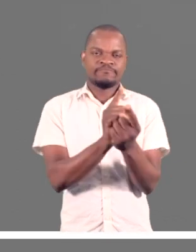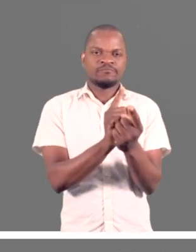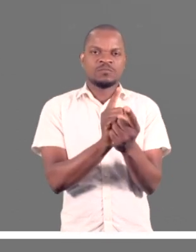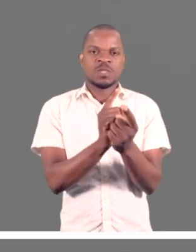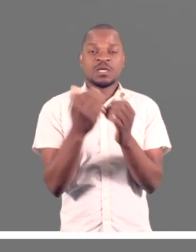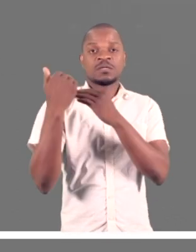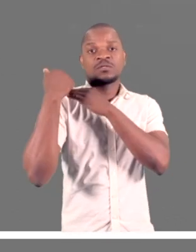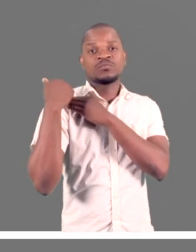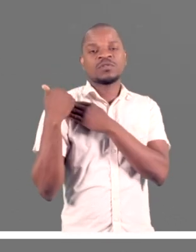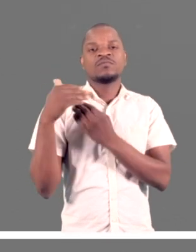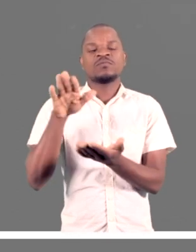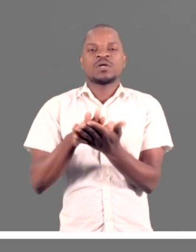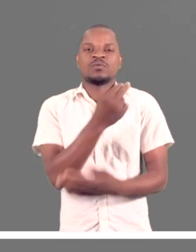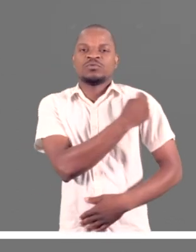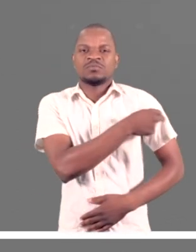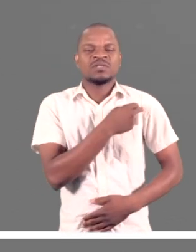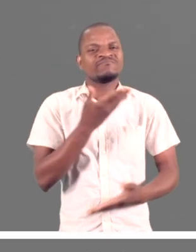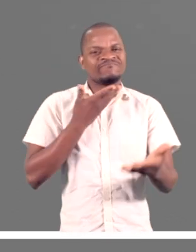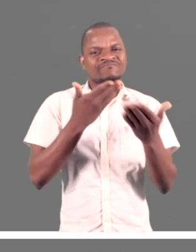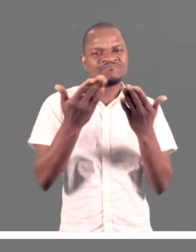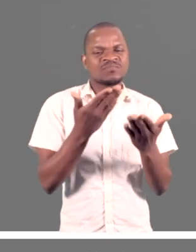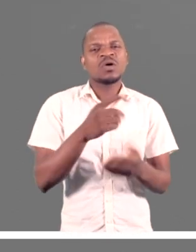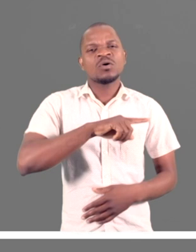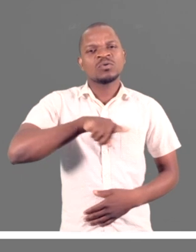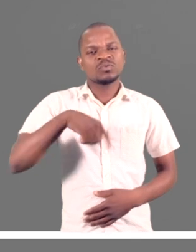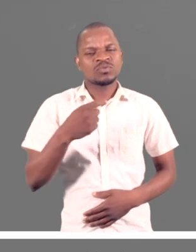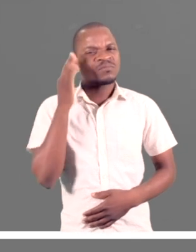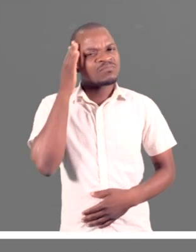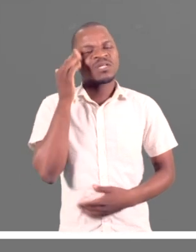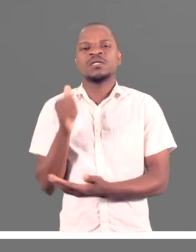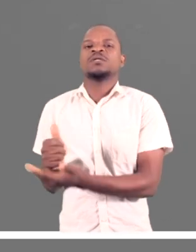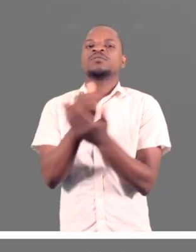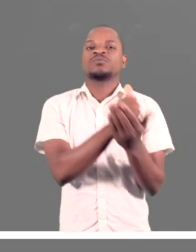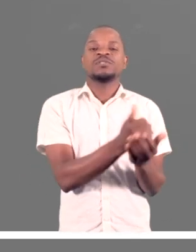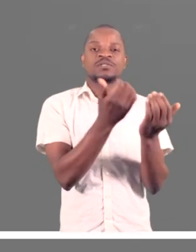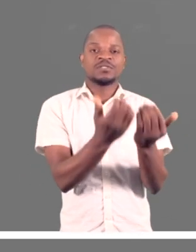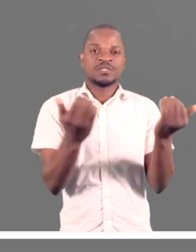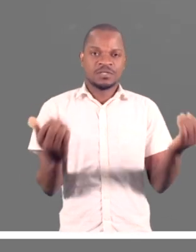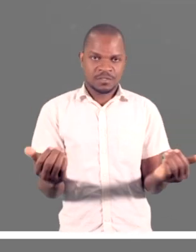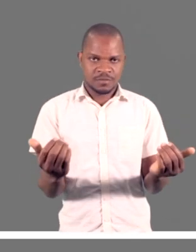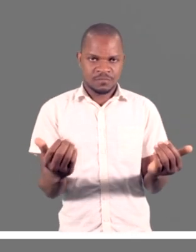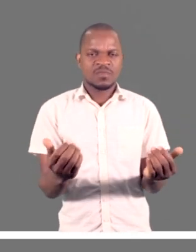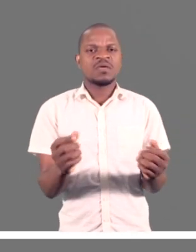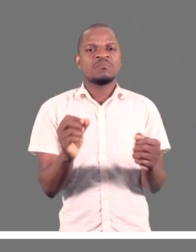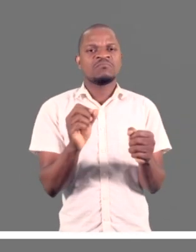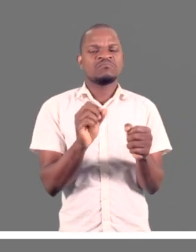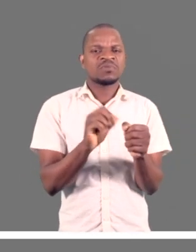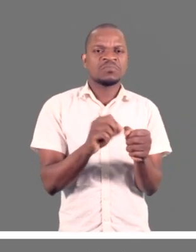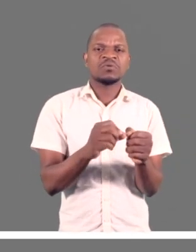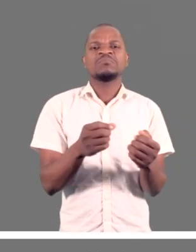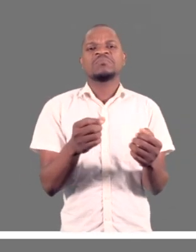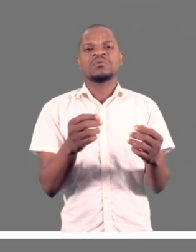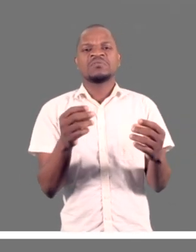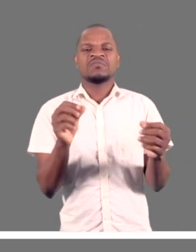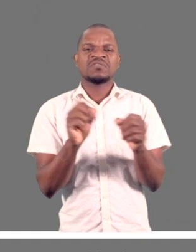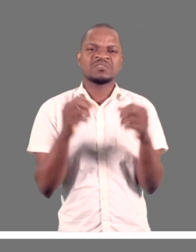para fazer isso ajudar as crianças cuidar daqueles que estão doentes faz